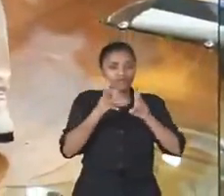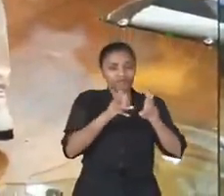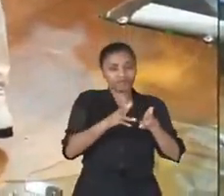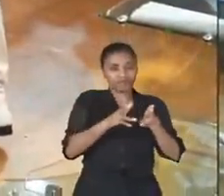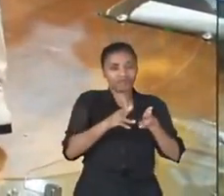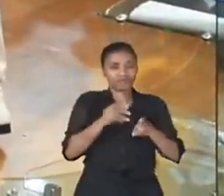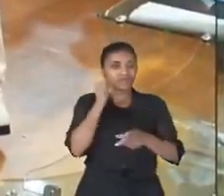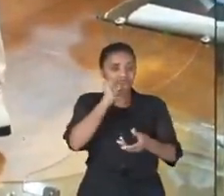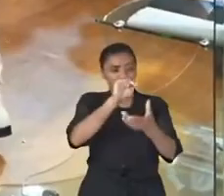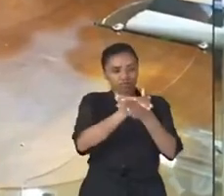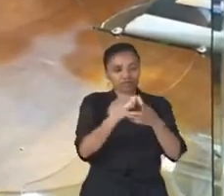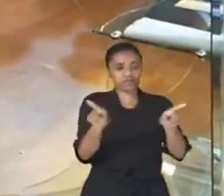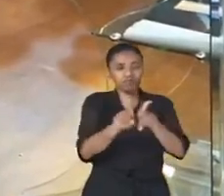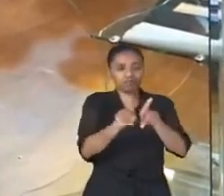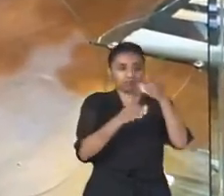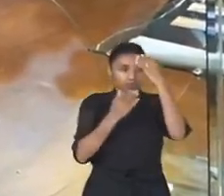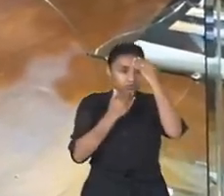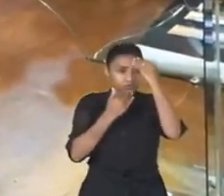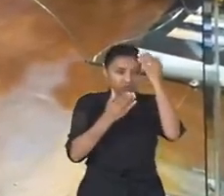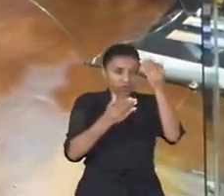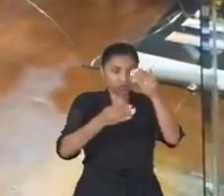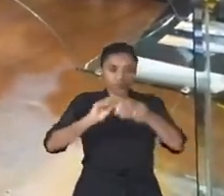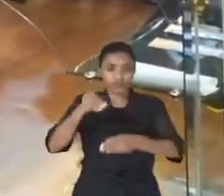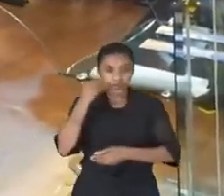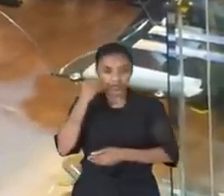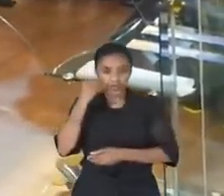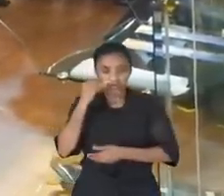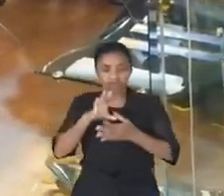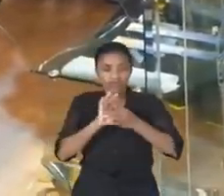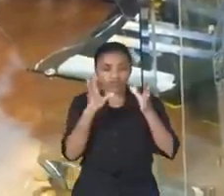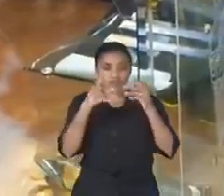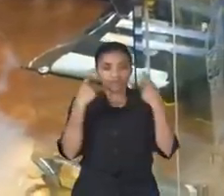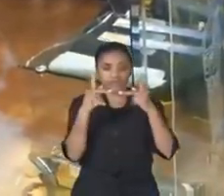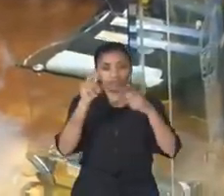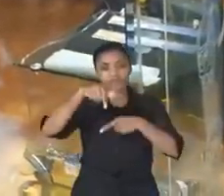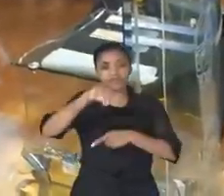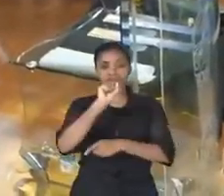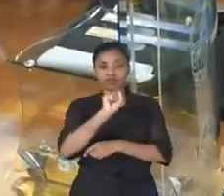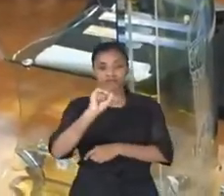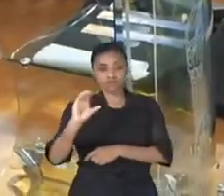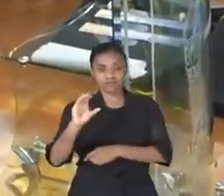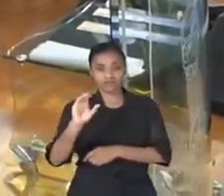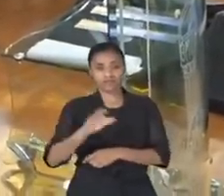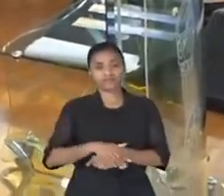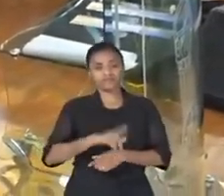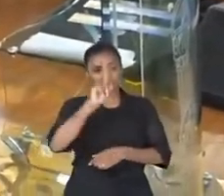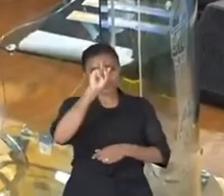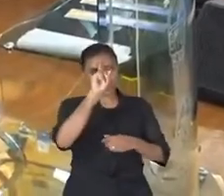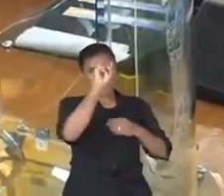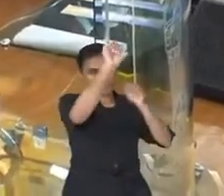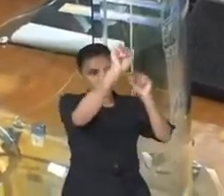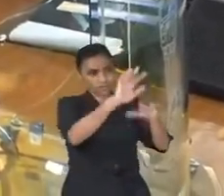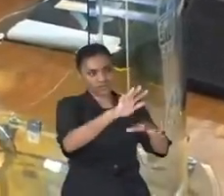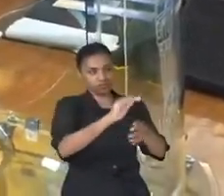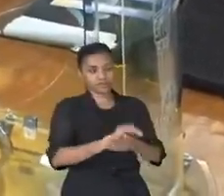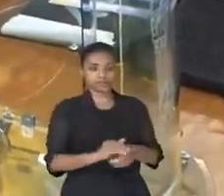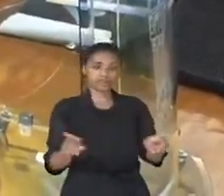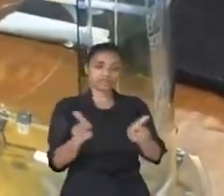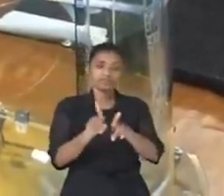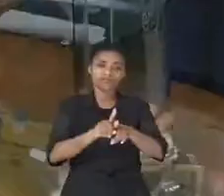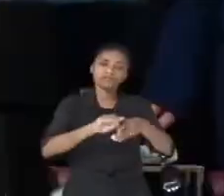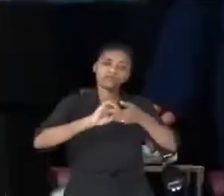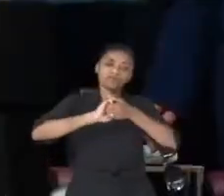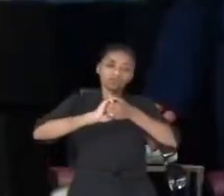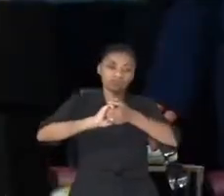sua esposa. Muito obrigado pela oportunidade de me deixar pregar no estado de Santa Catarina ainda, viu? Deus abençoe. Quero cumprimentar aqui